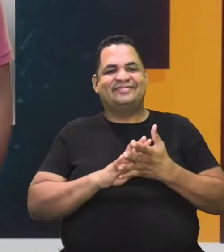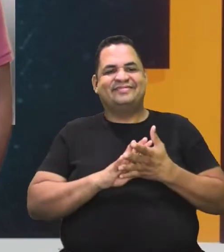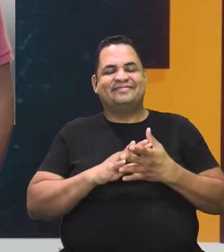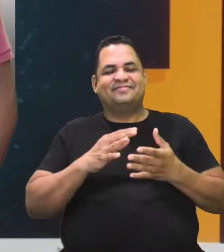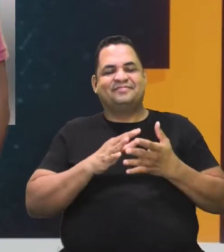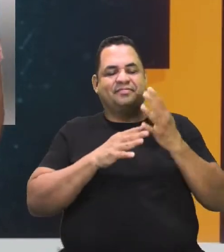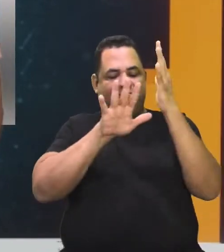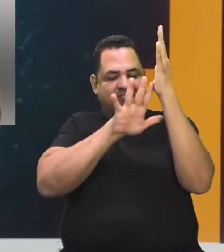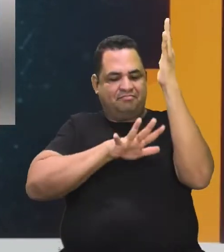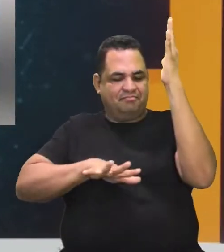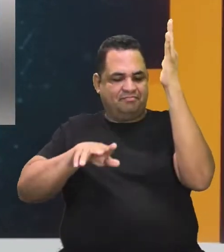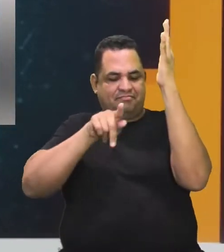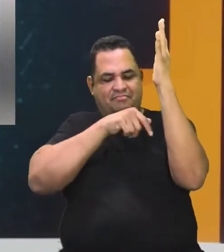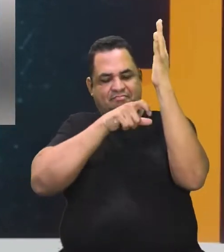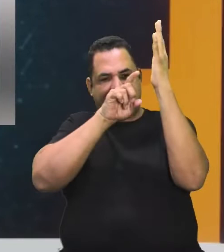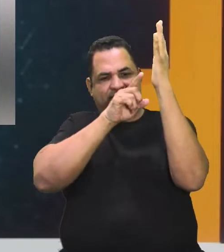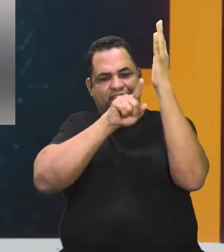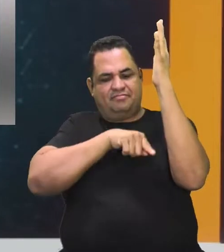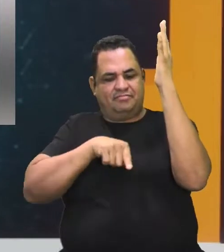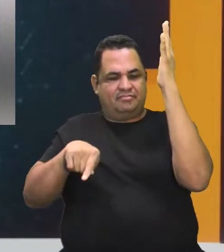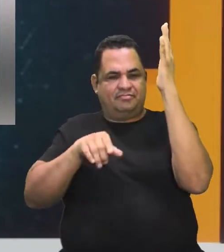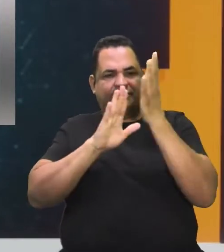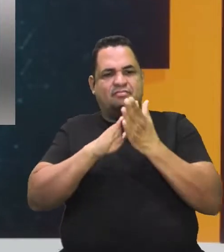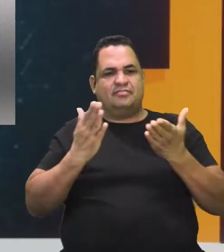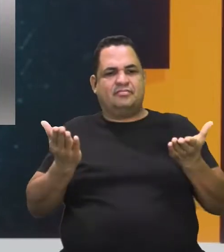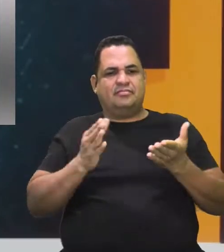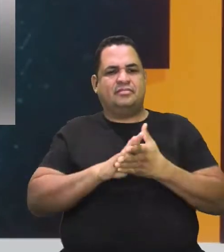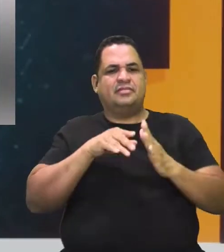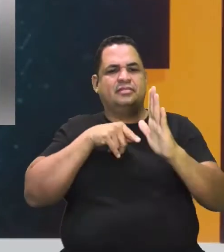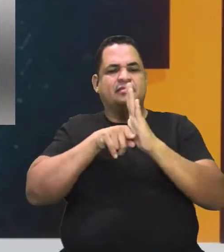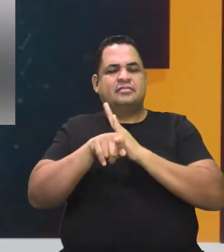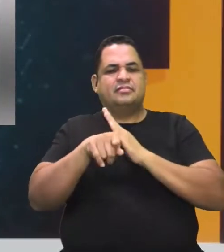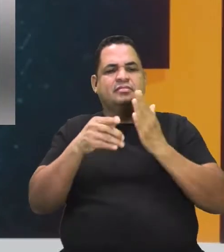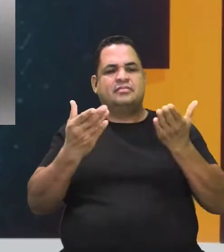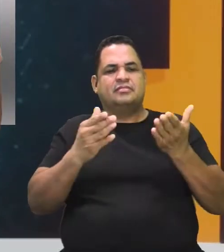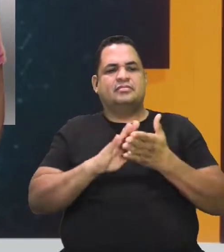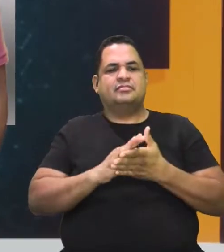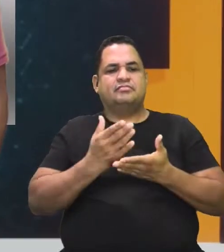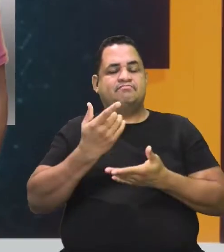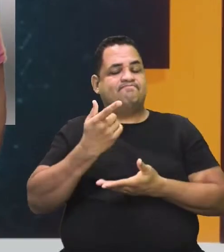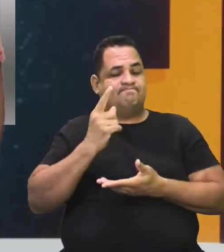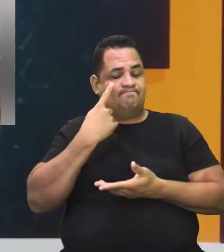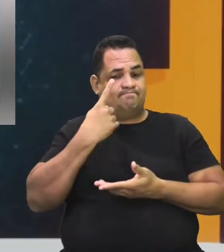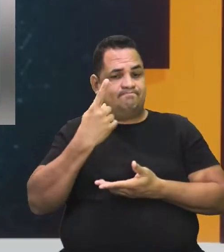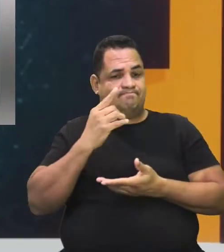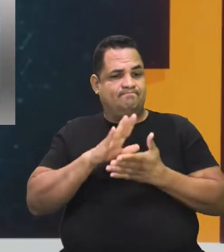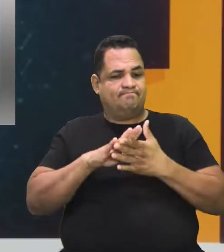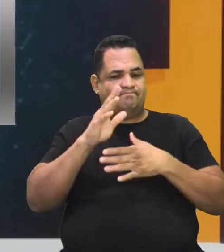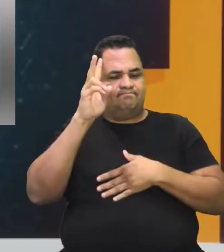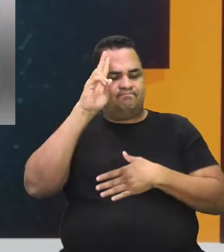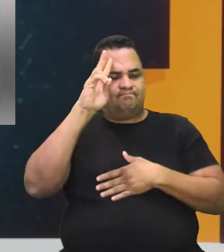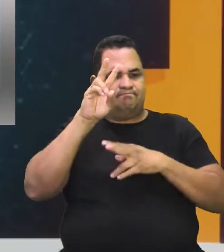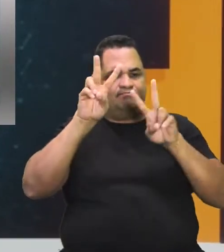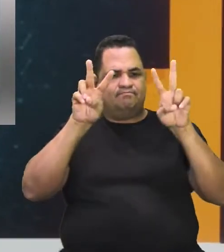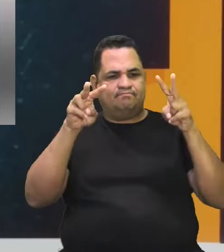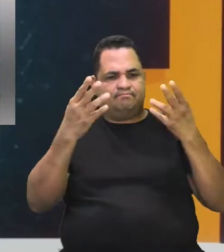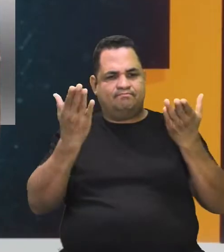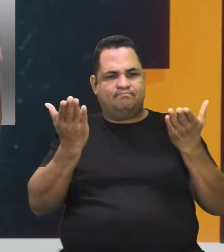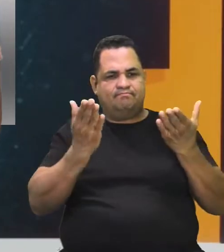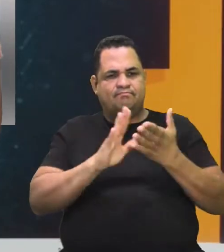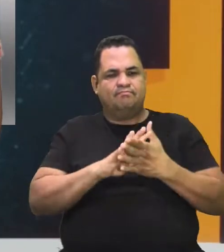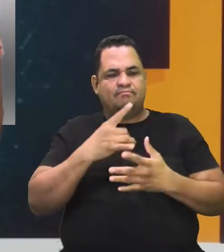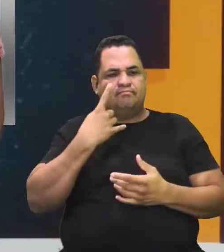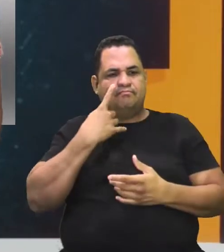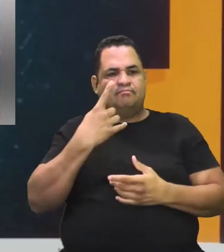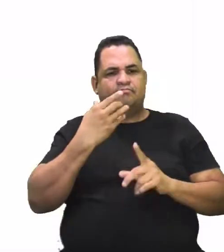é usado em muitas situações, né? E a gente vai agora fazer umas perguntinhas para vocês e ver se vocês estão lembrando aí desse assunto, tá certo? Então,